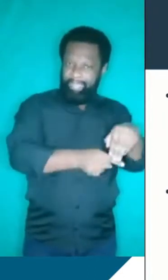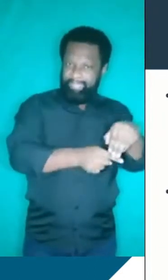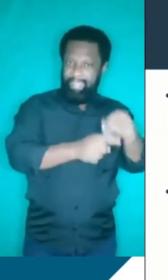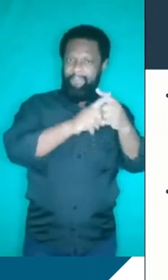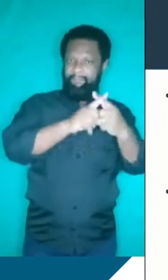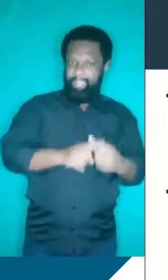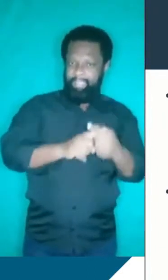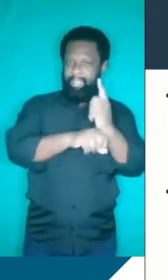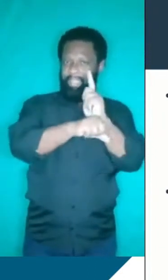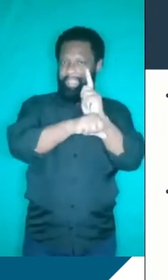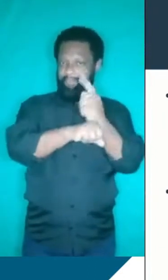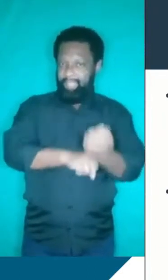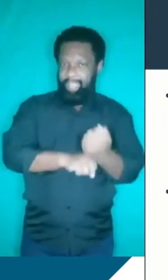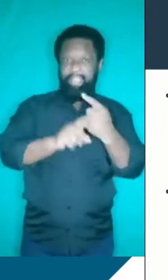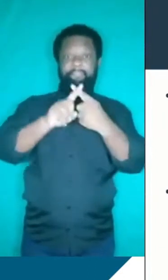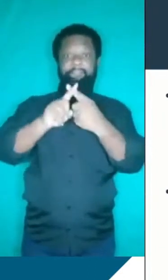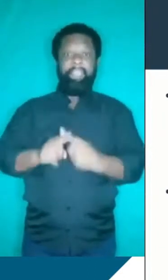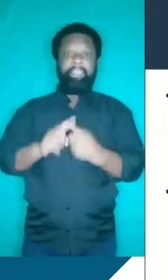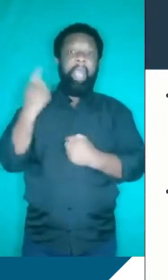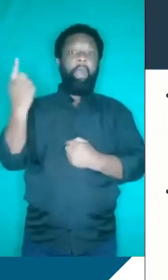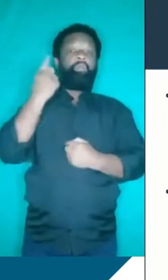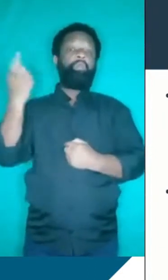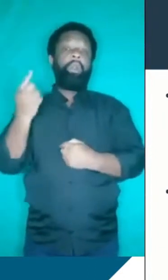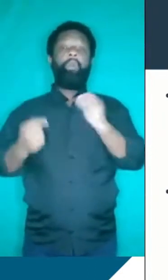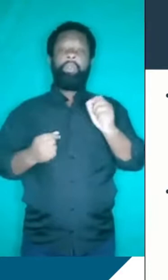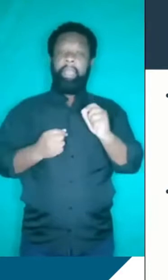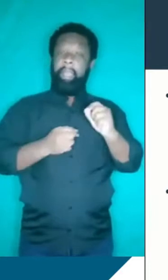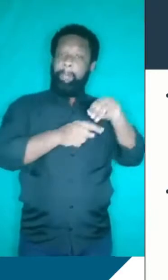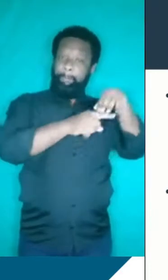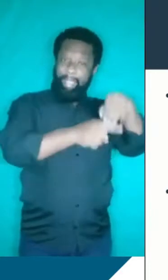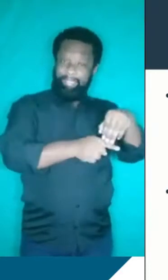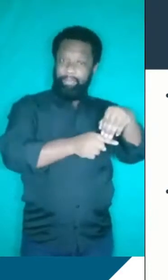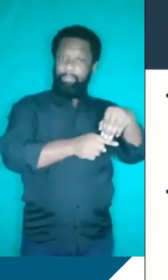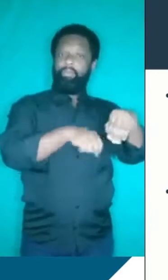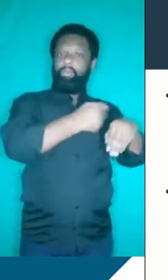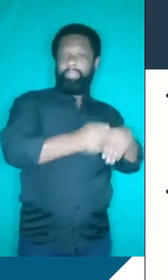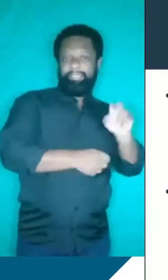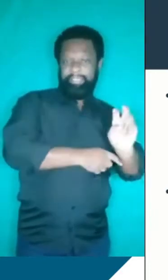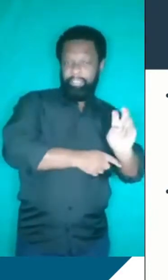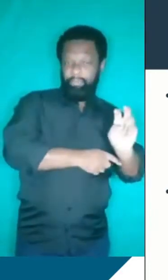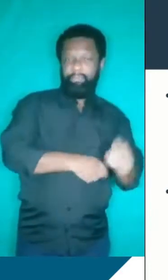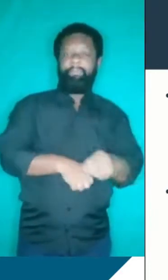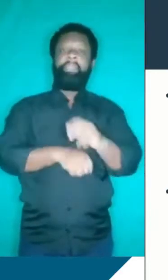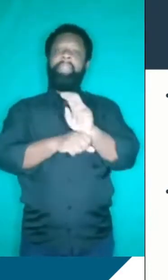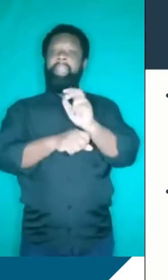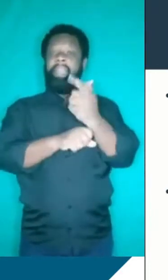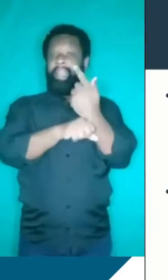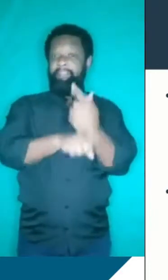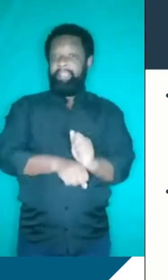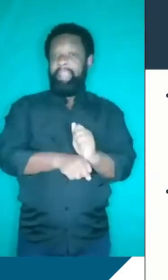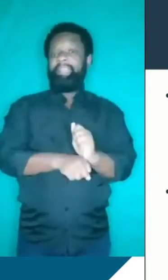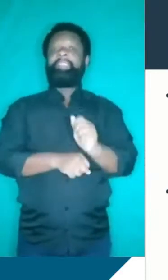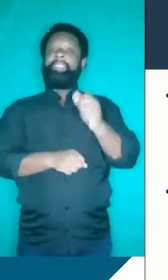vezes gravidade vezes altura. Ou seja, a energia potencial gravitacional vai ser massa 5 vezes a gravidade